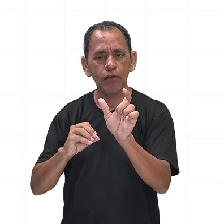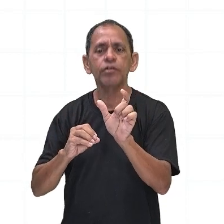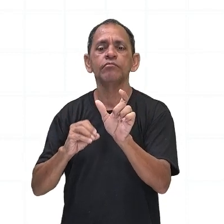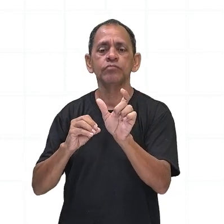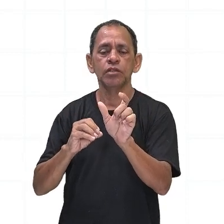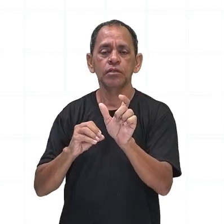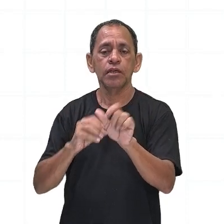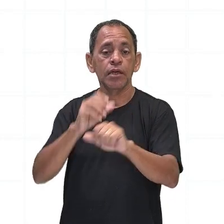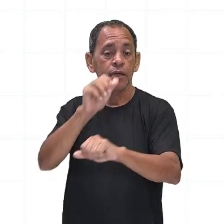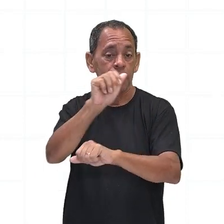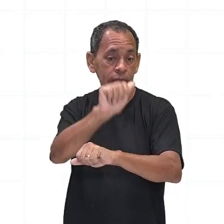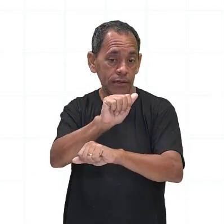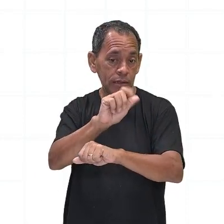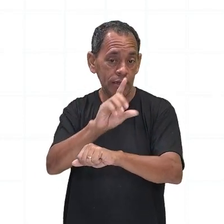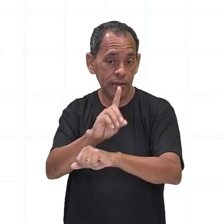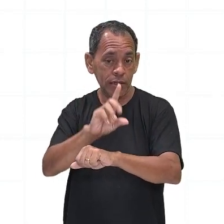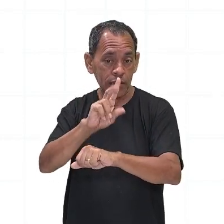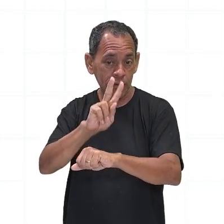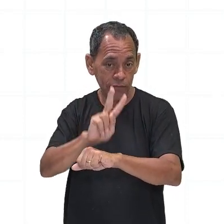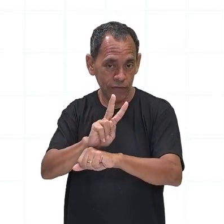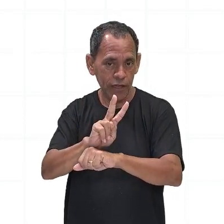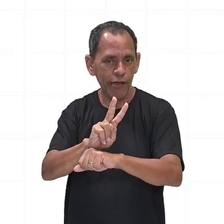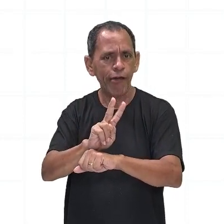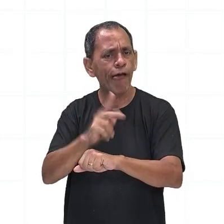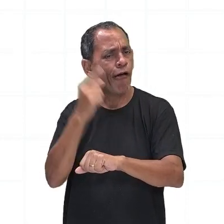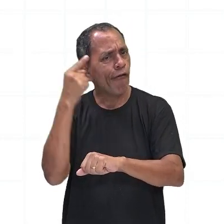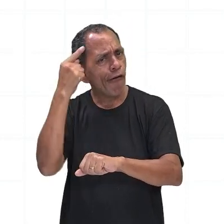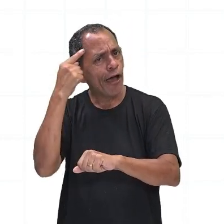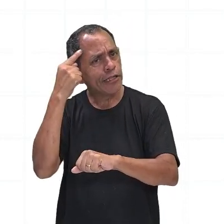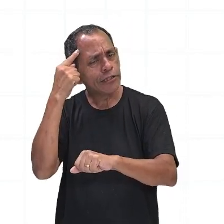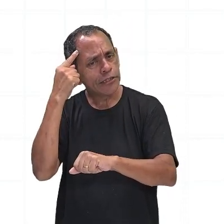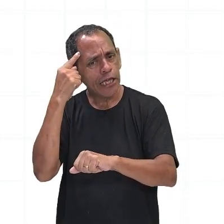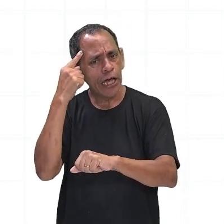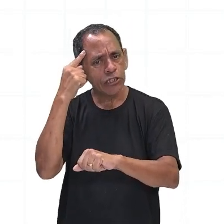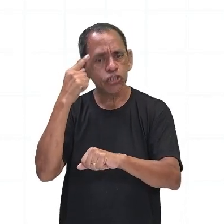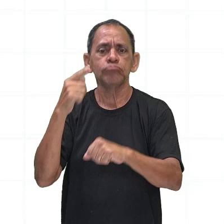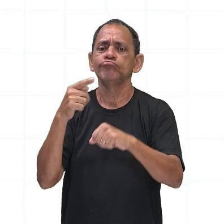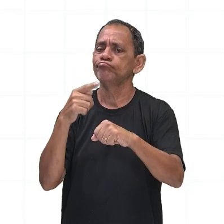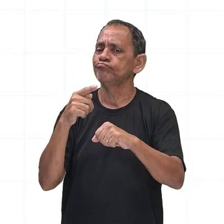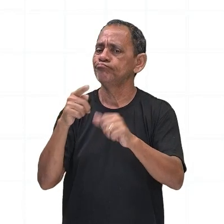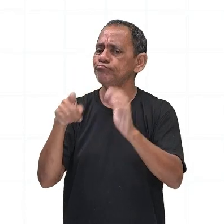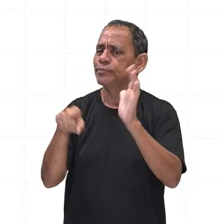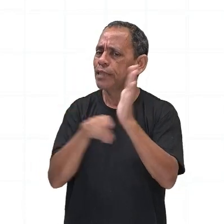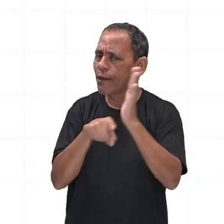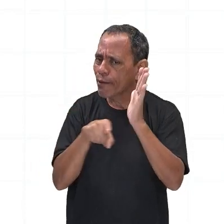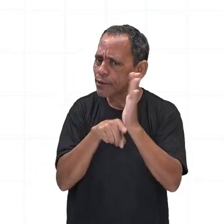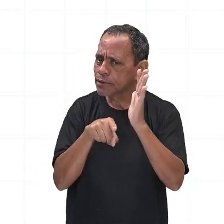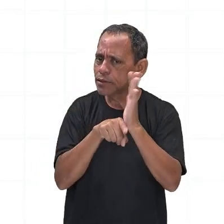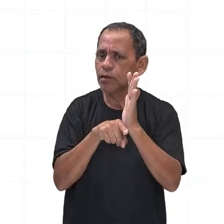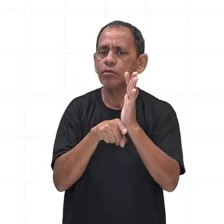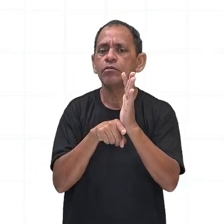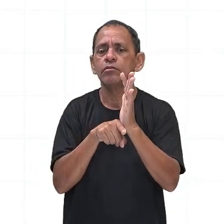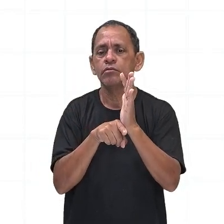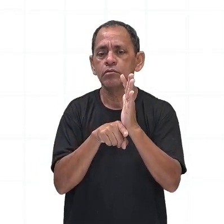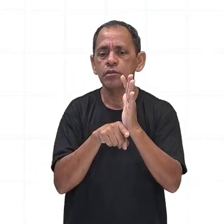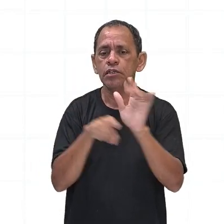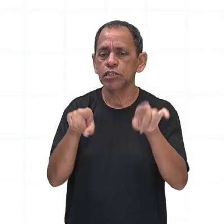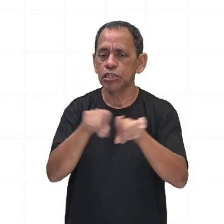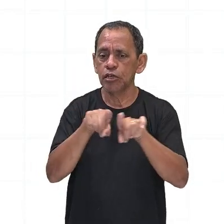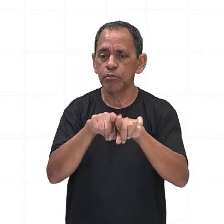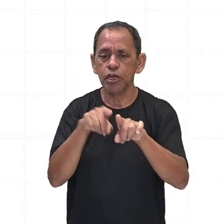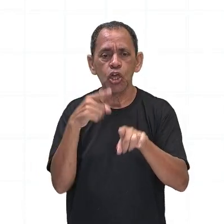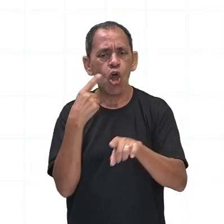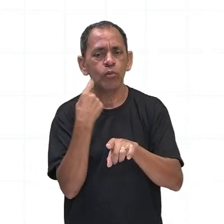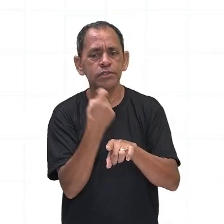que esse advérbio traz para a gente uma ideia de negação, uma circunstância de negação, ok? Então observem que essa